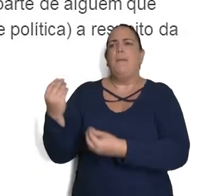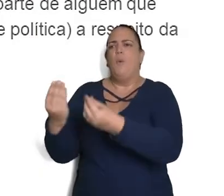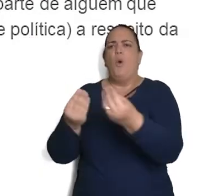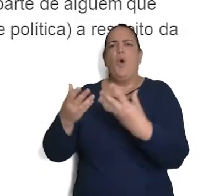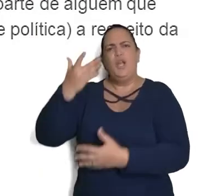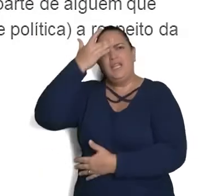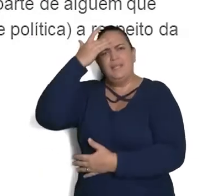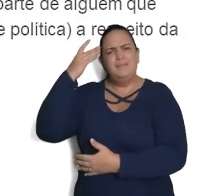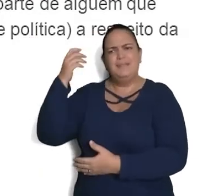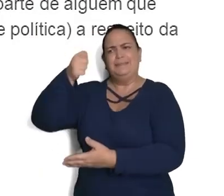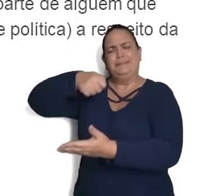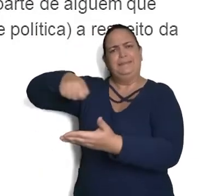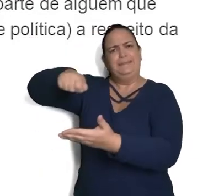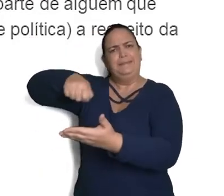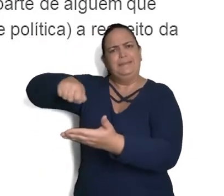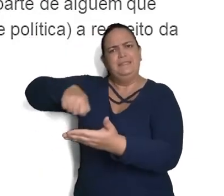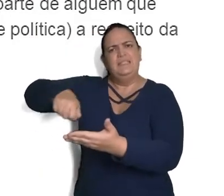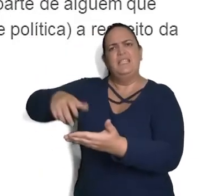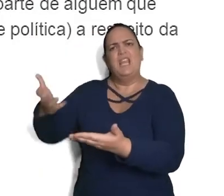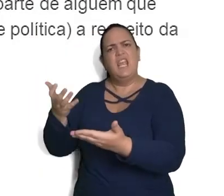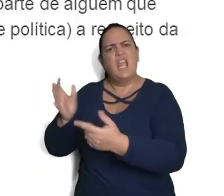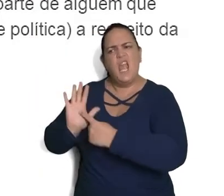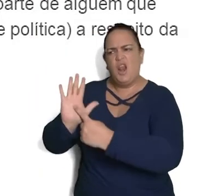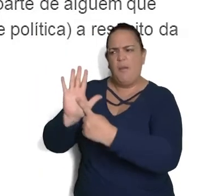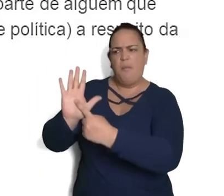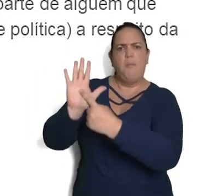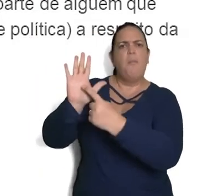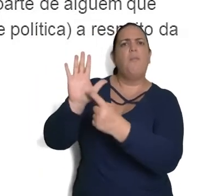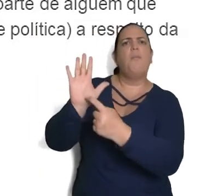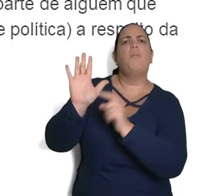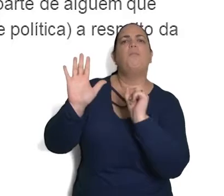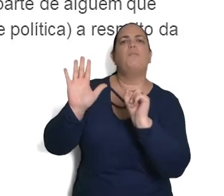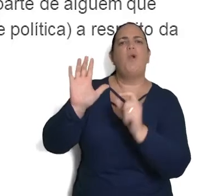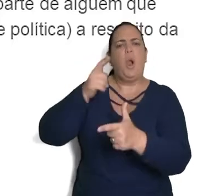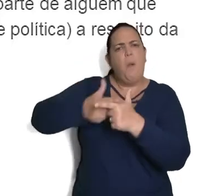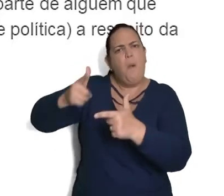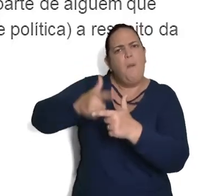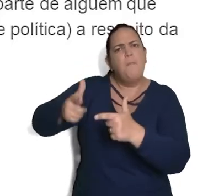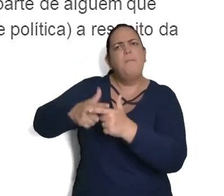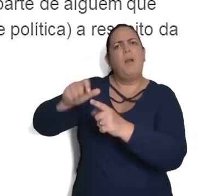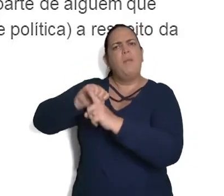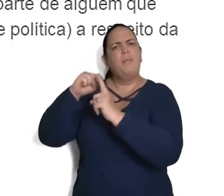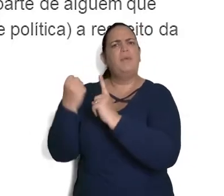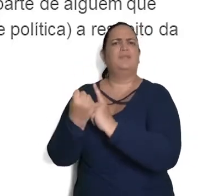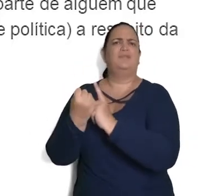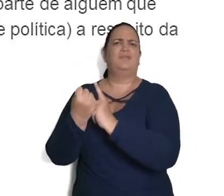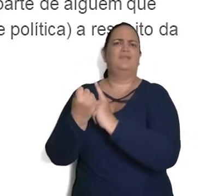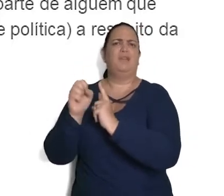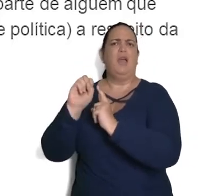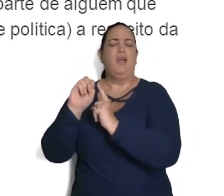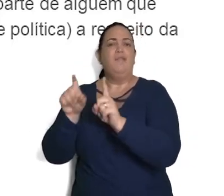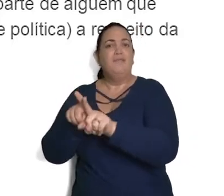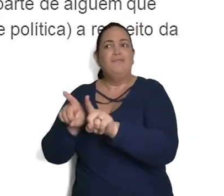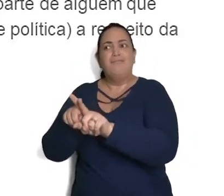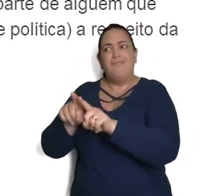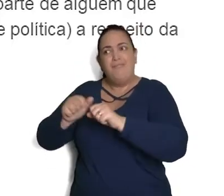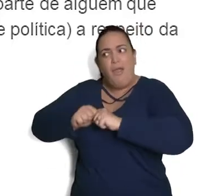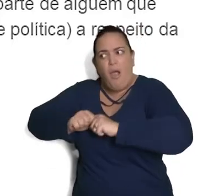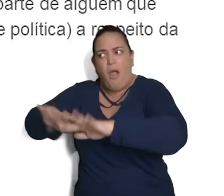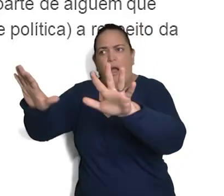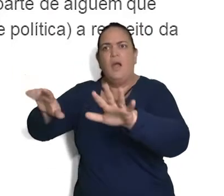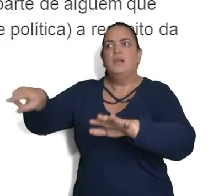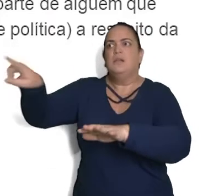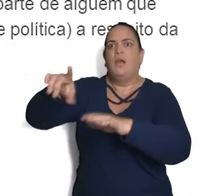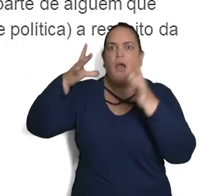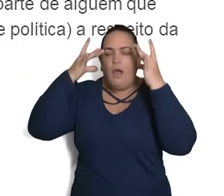no intento de ressaltar um determinado problema social, com vistas a promover um alerta ou até